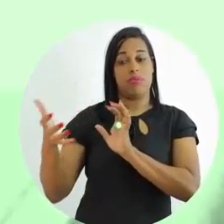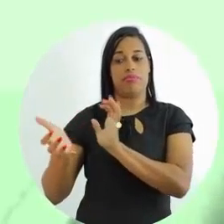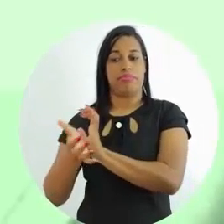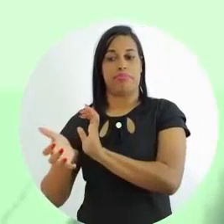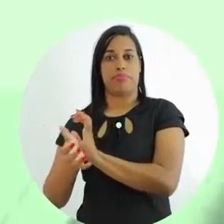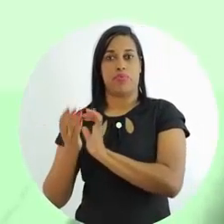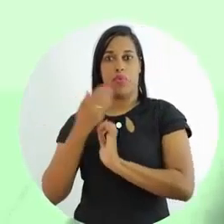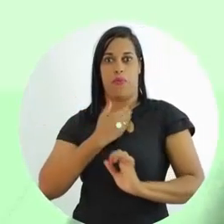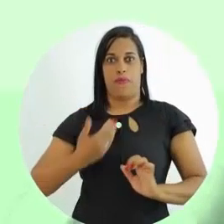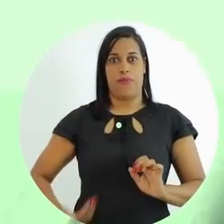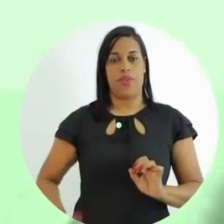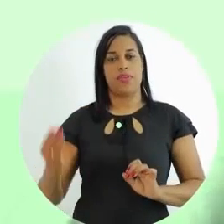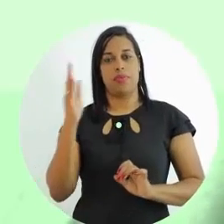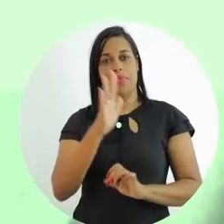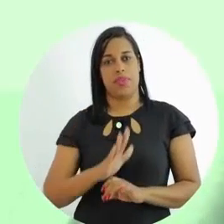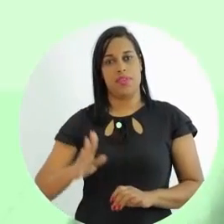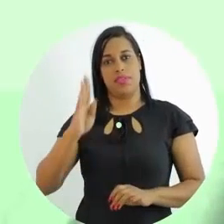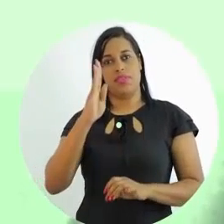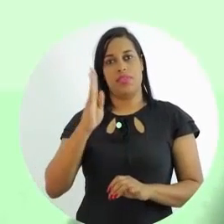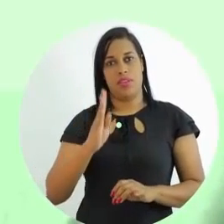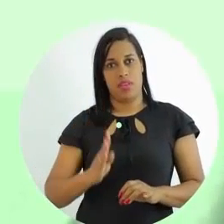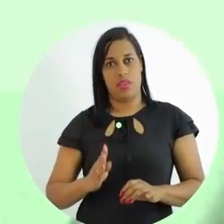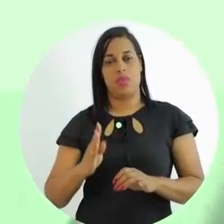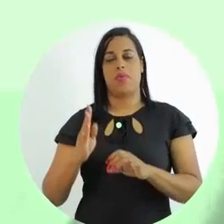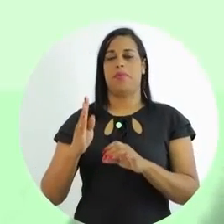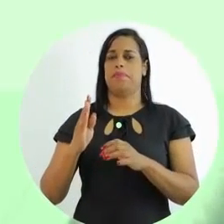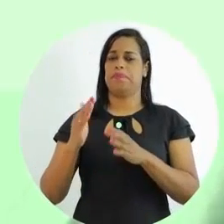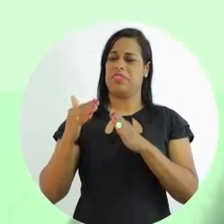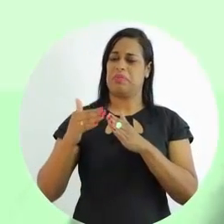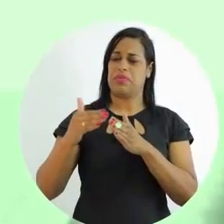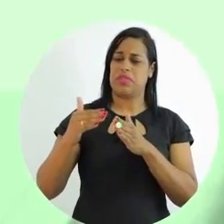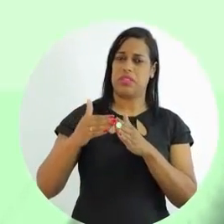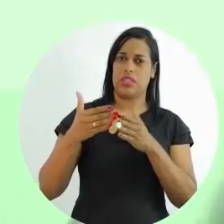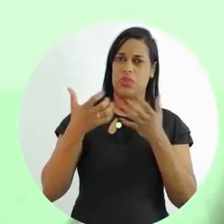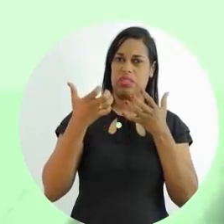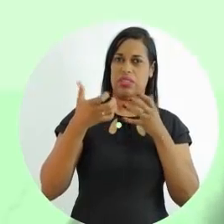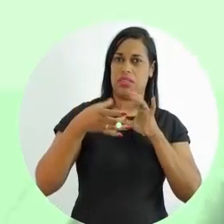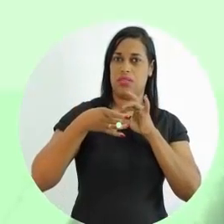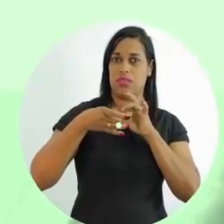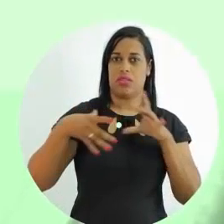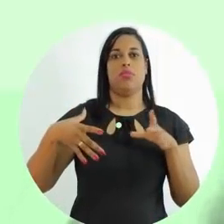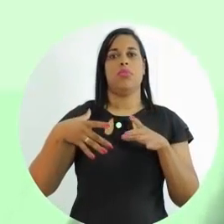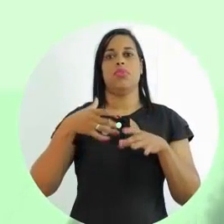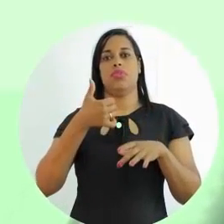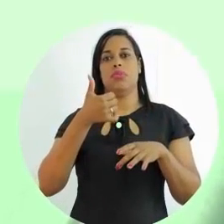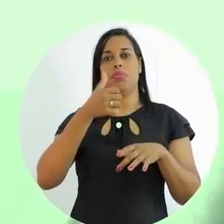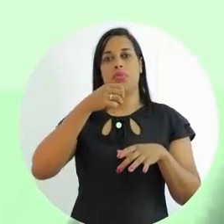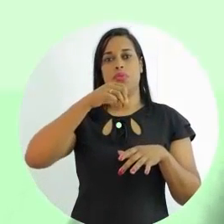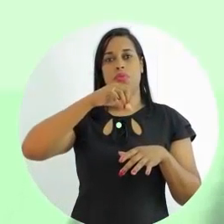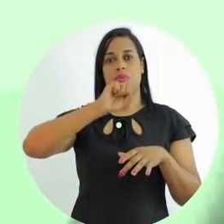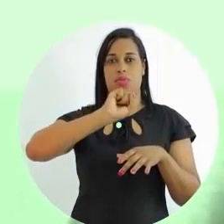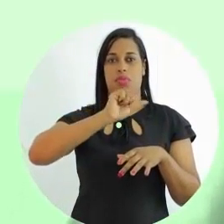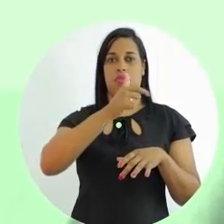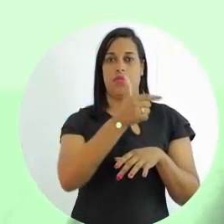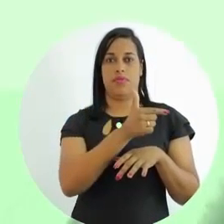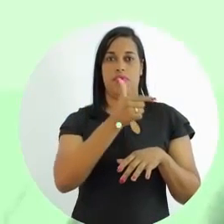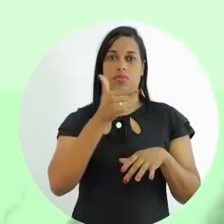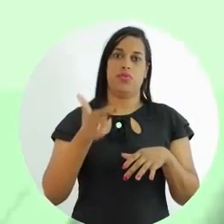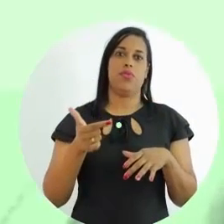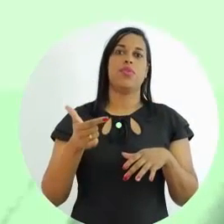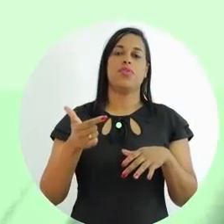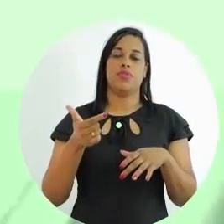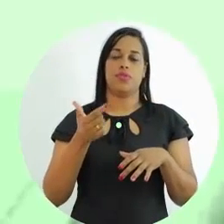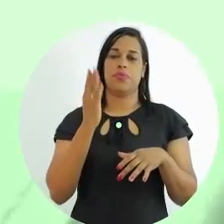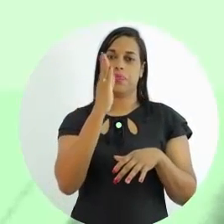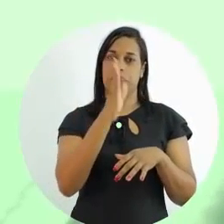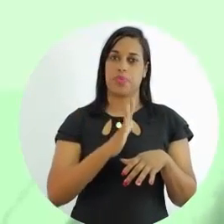o governo brasileiro, decretando, proclamando a independência brasileira em 1822, e o Brasil passa a